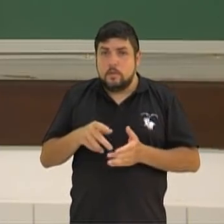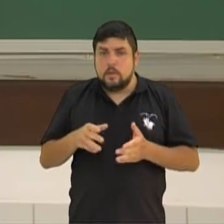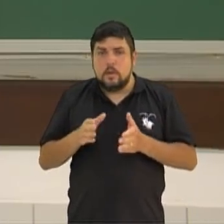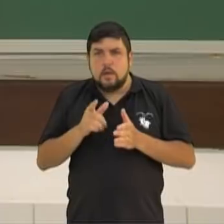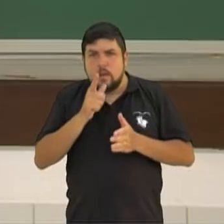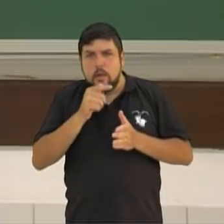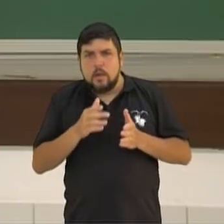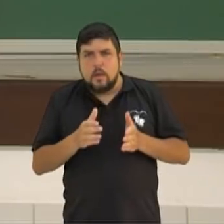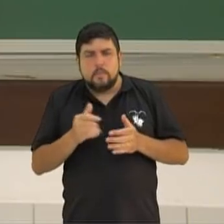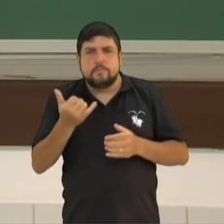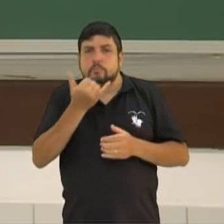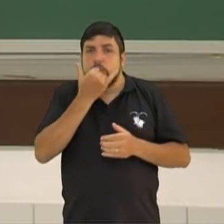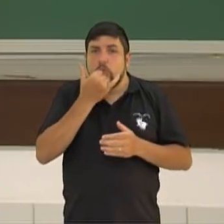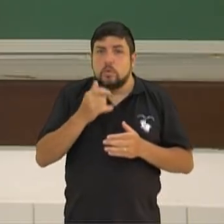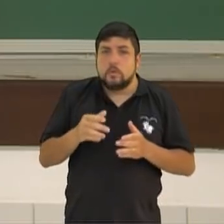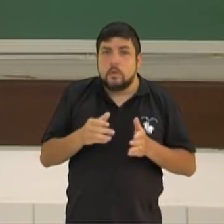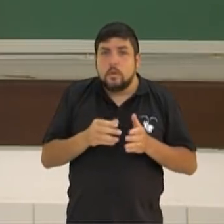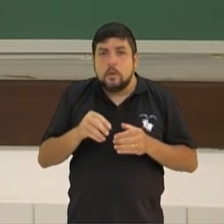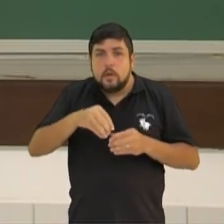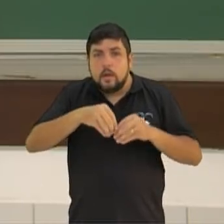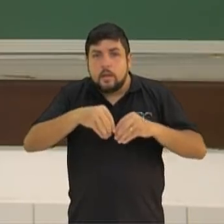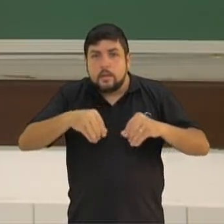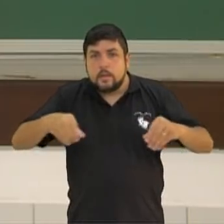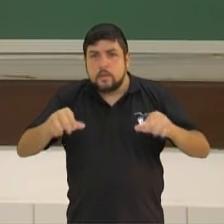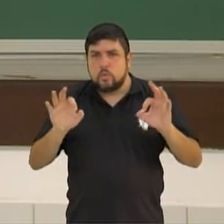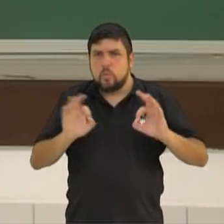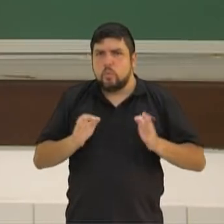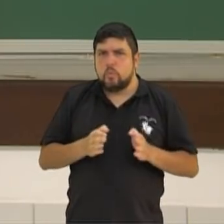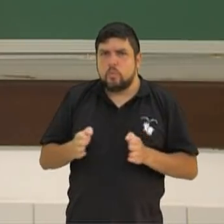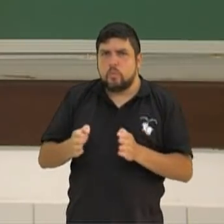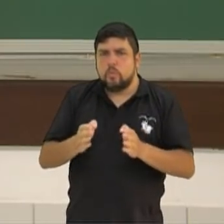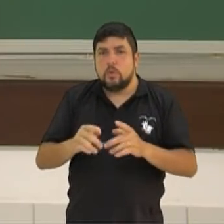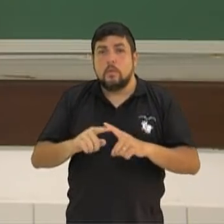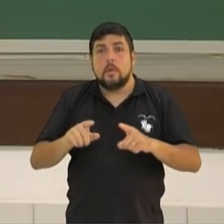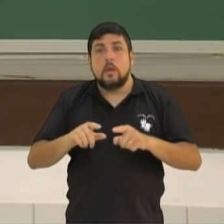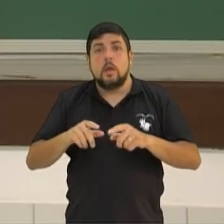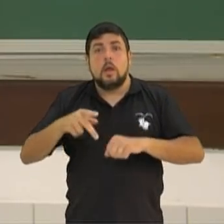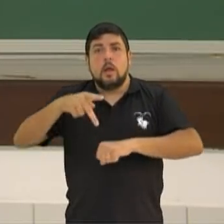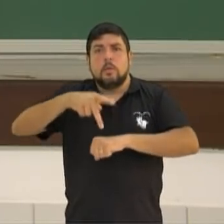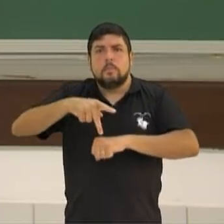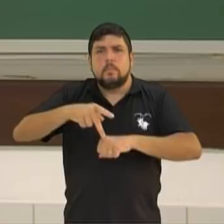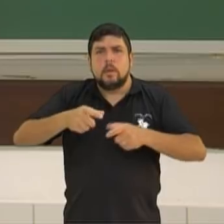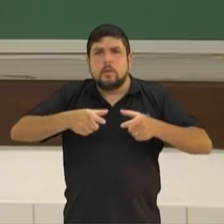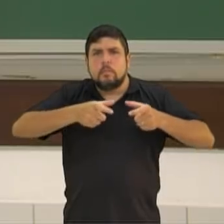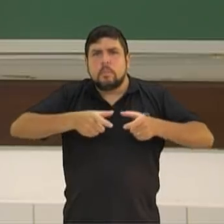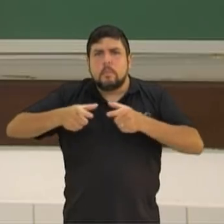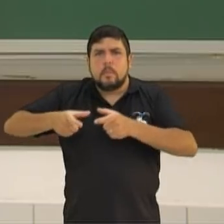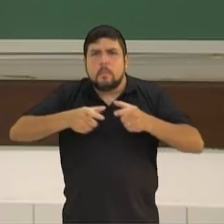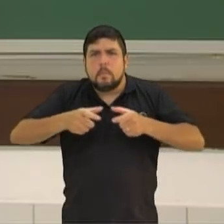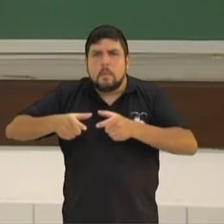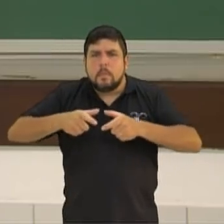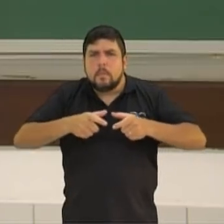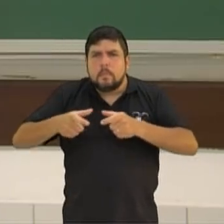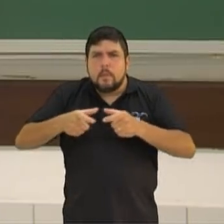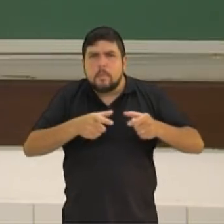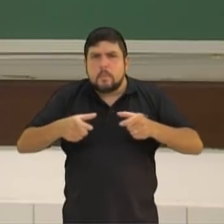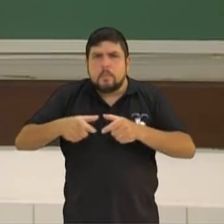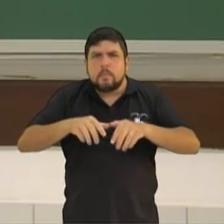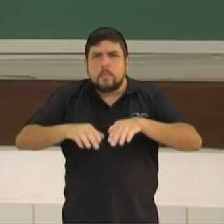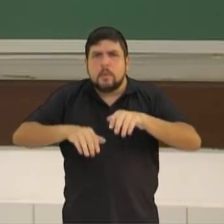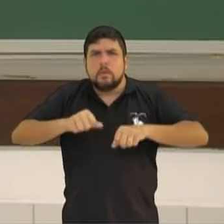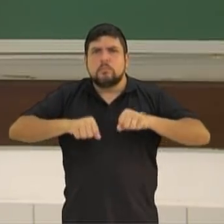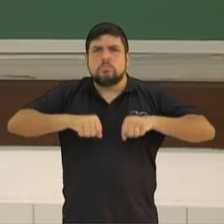é de paralelepípedo. E isso que estimula bastante o pessoal descer de bicicleta a Serra da Graciosa,